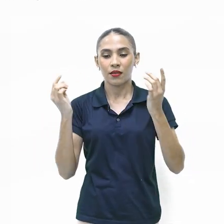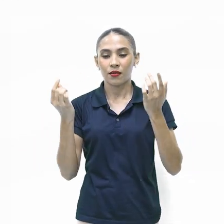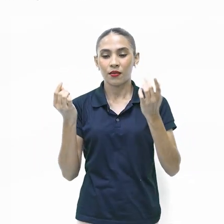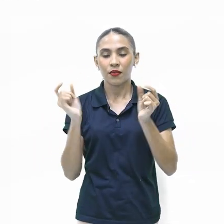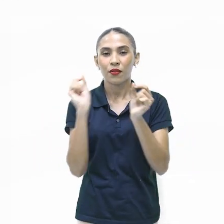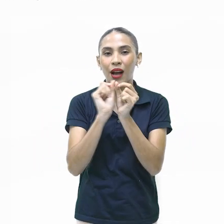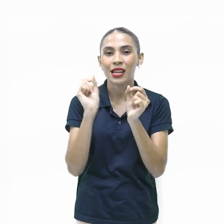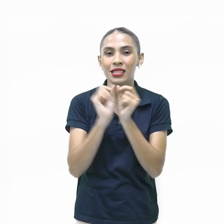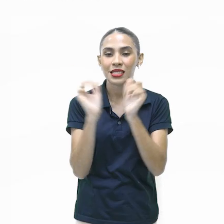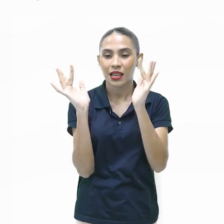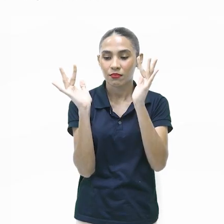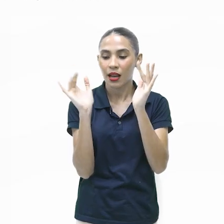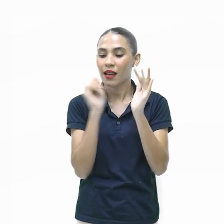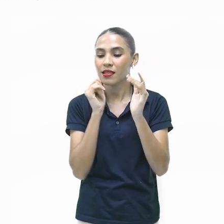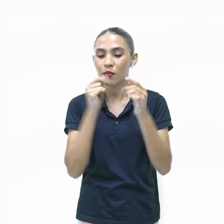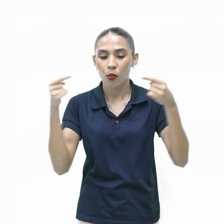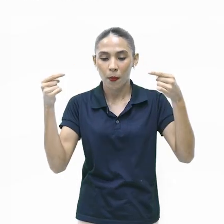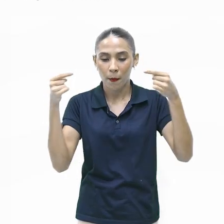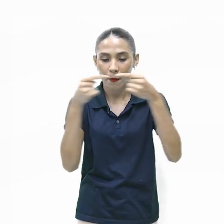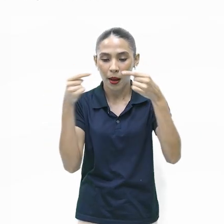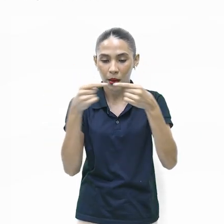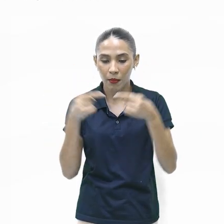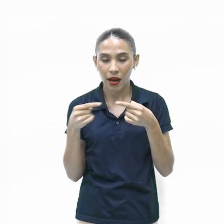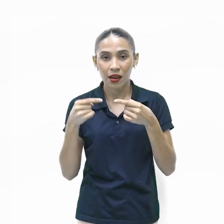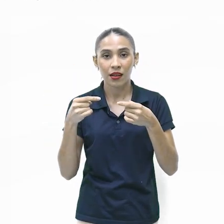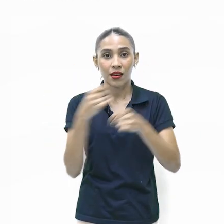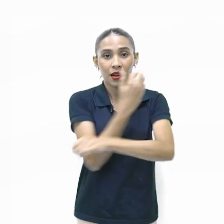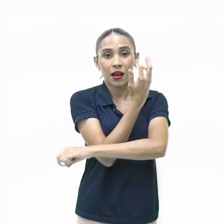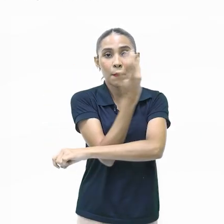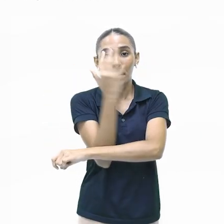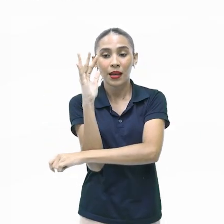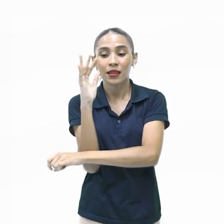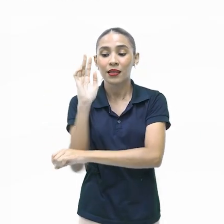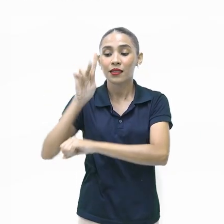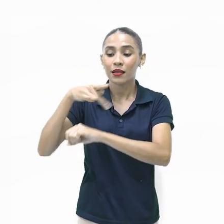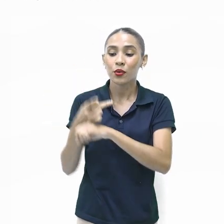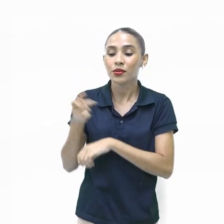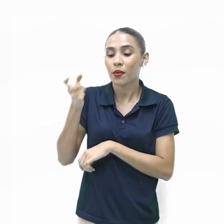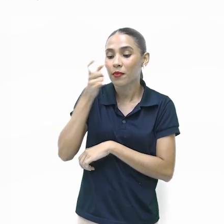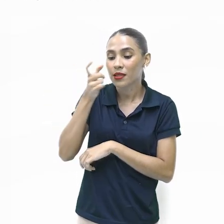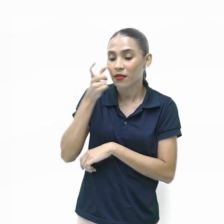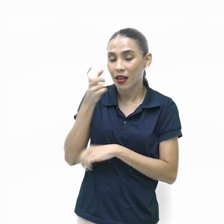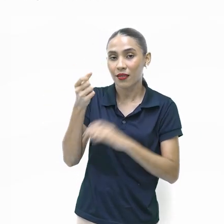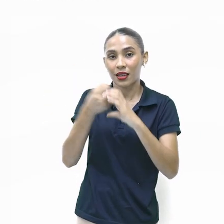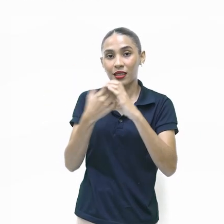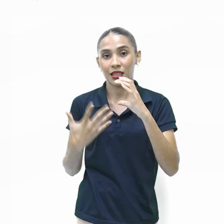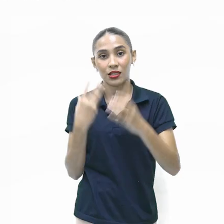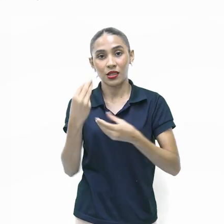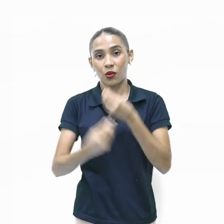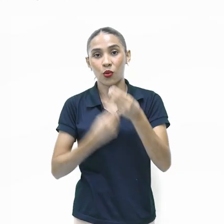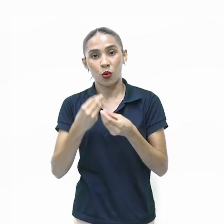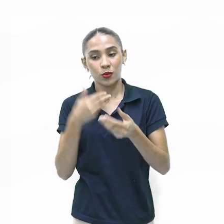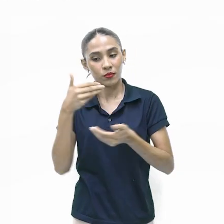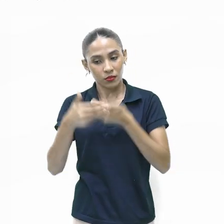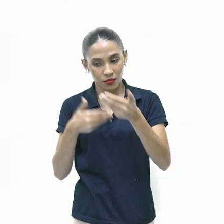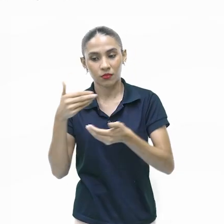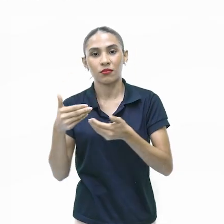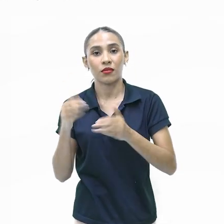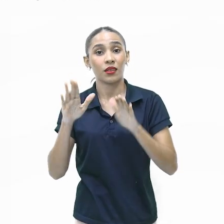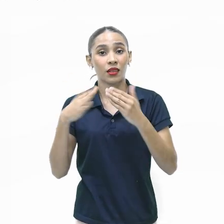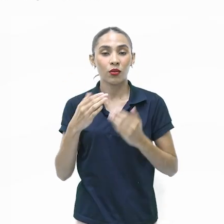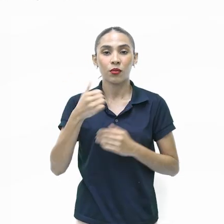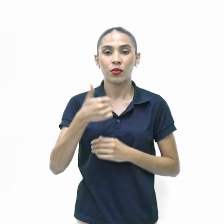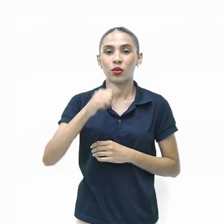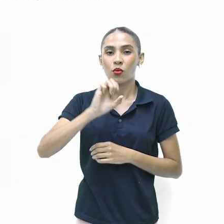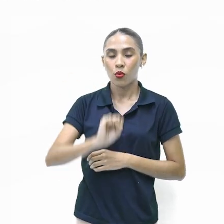realizava o cruzamento entre diversas plantas e observava o comportamento de determinadas características. Né?